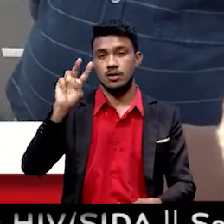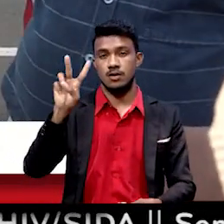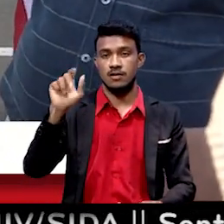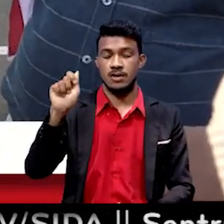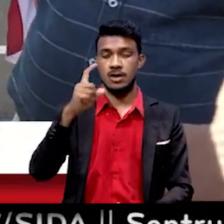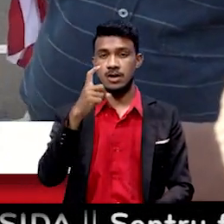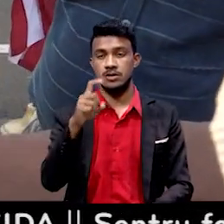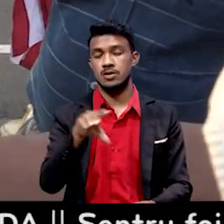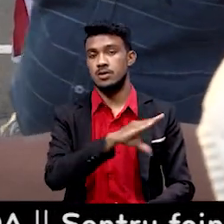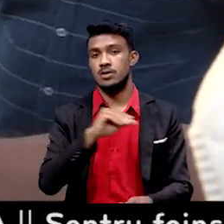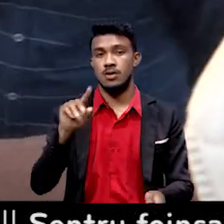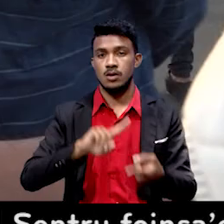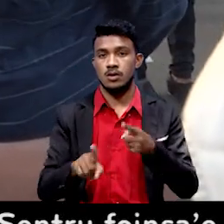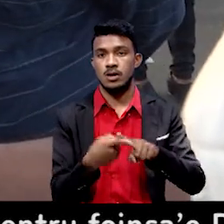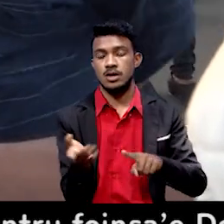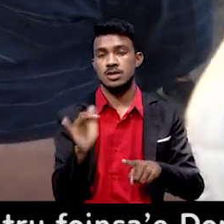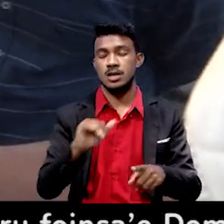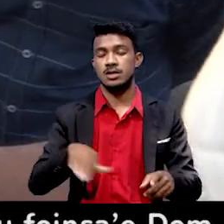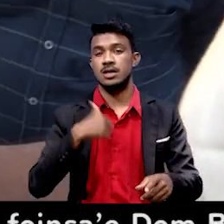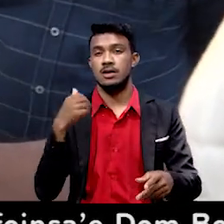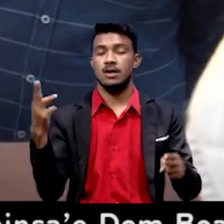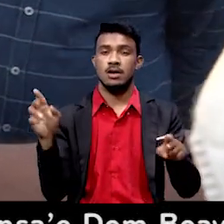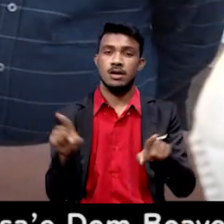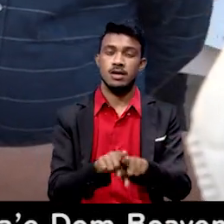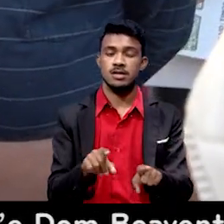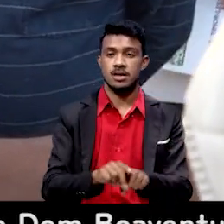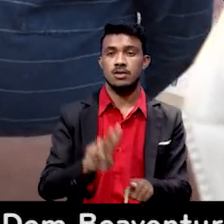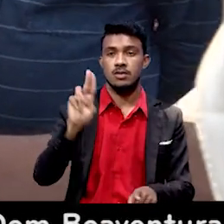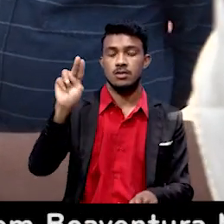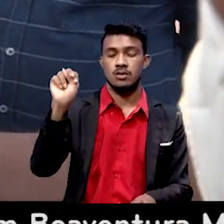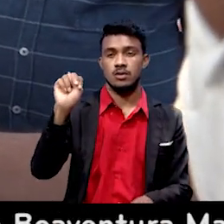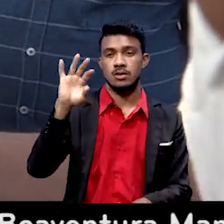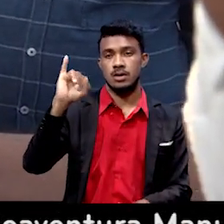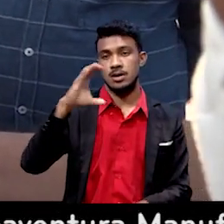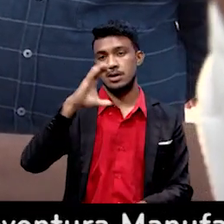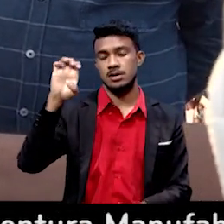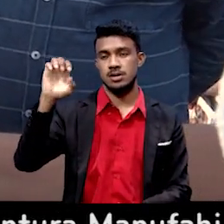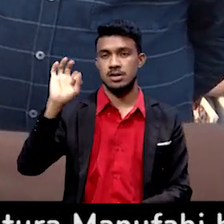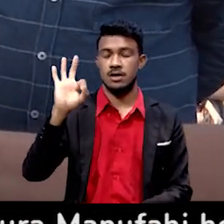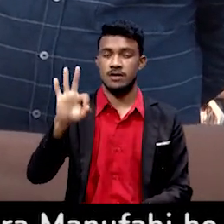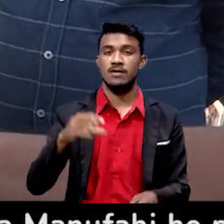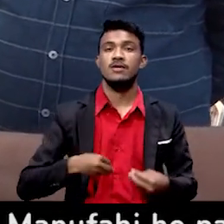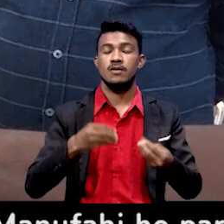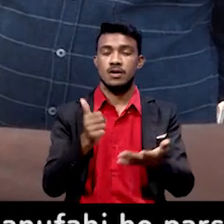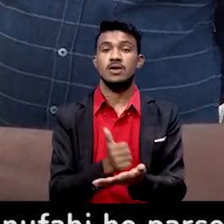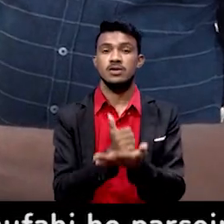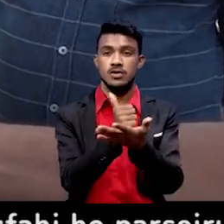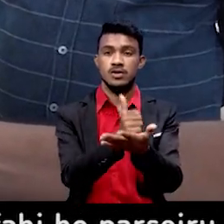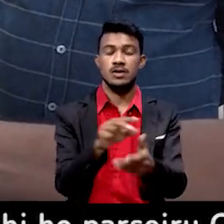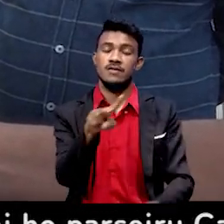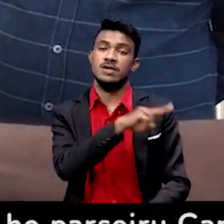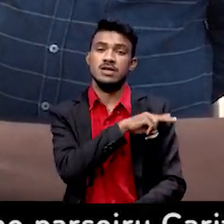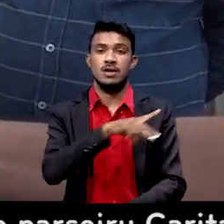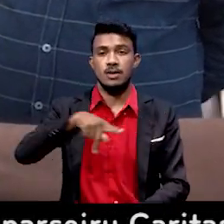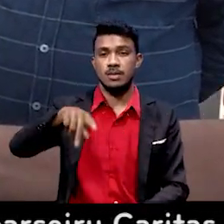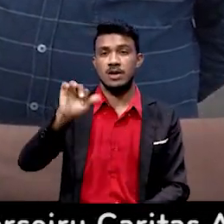vai ter Belo Ciracelo, UNICEF, WHO, o Ciracelo, que facilita a vacina